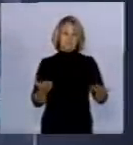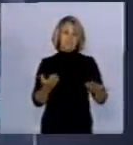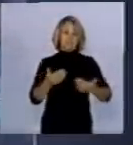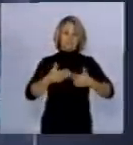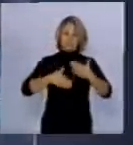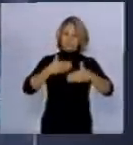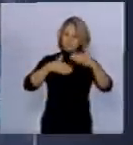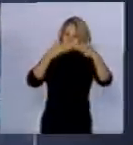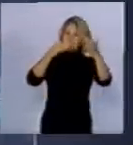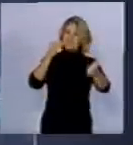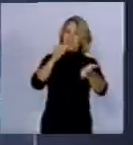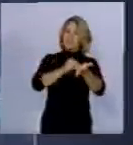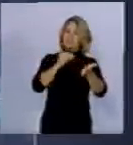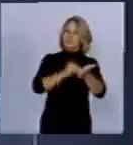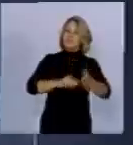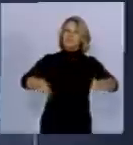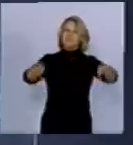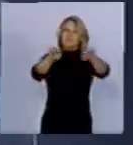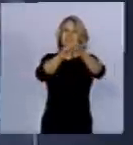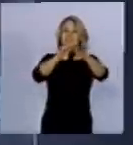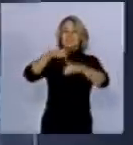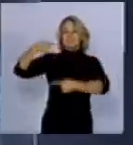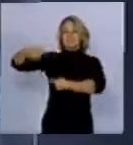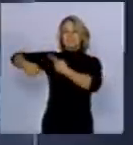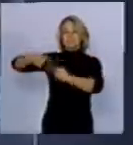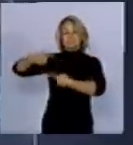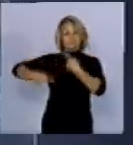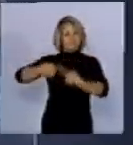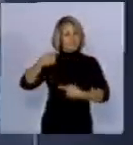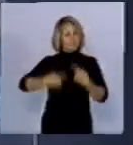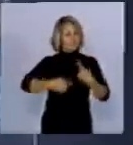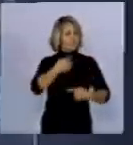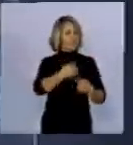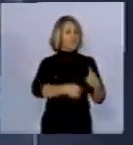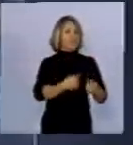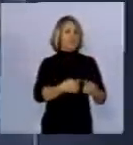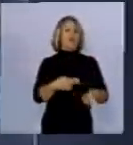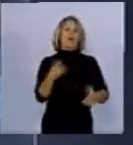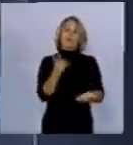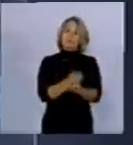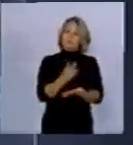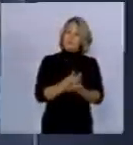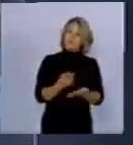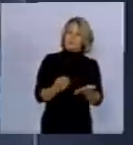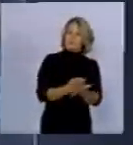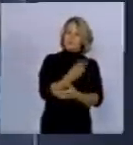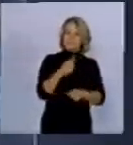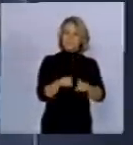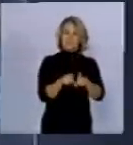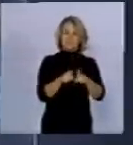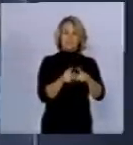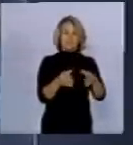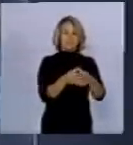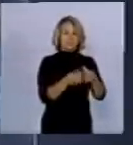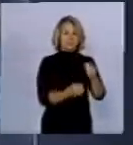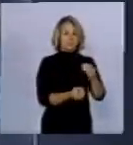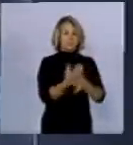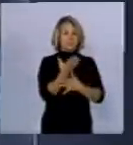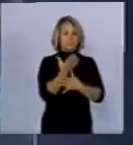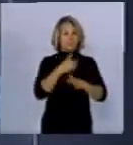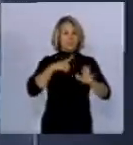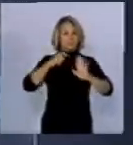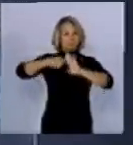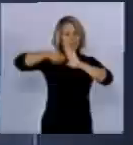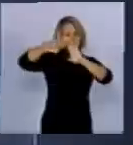processo de desequilíbrio concorrencial a mesma coisa é o setor Nacional de produção apresenta uma baixíssima competitividade